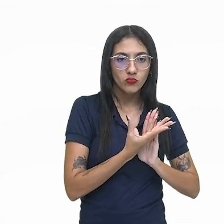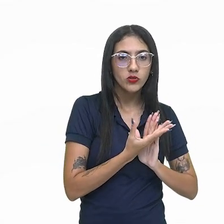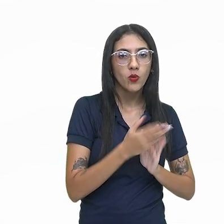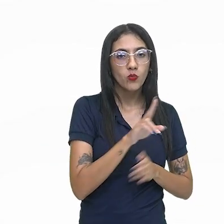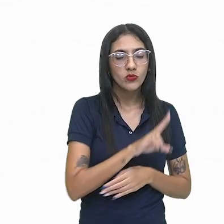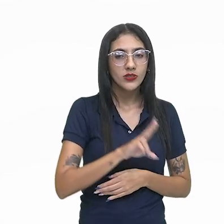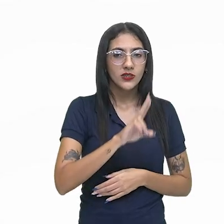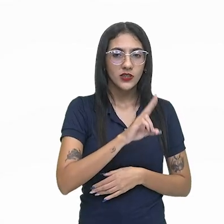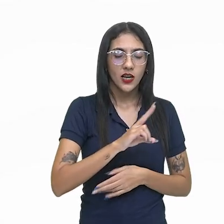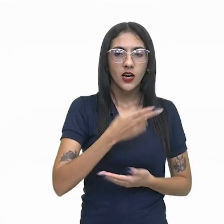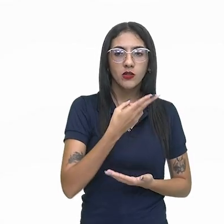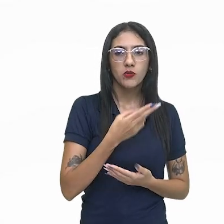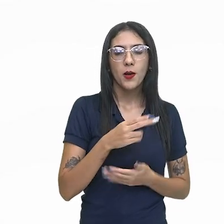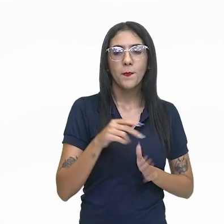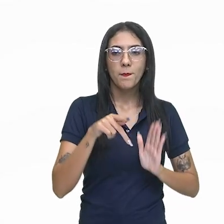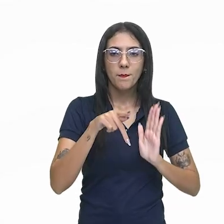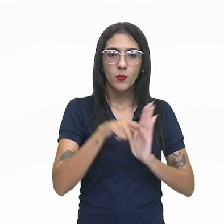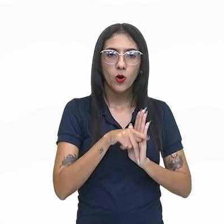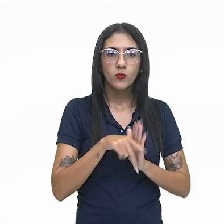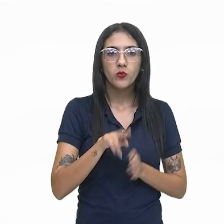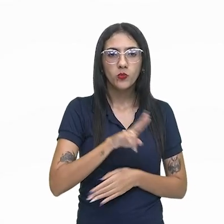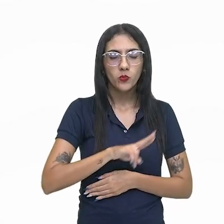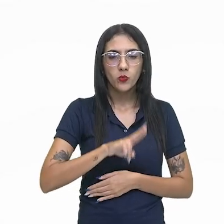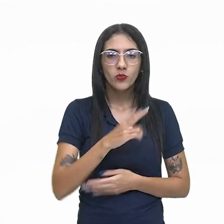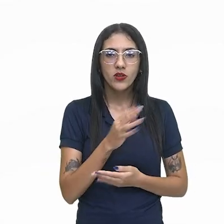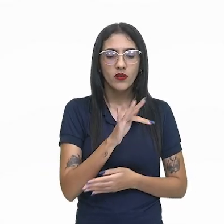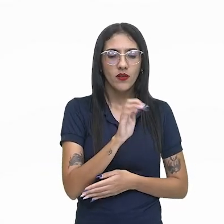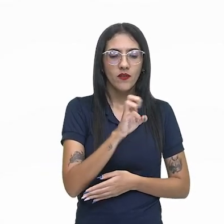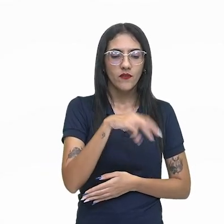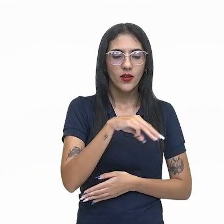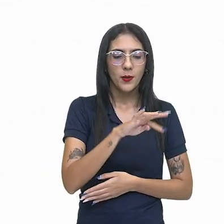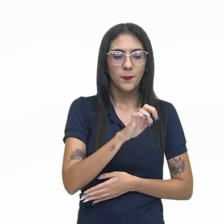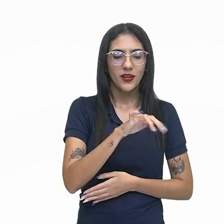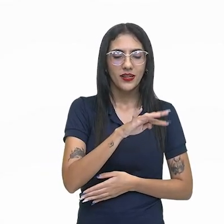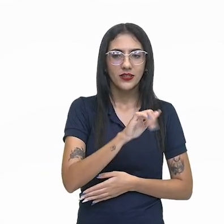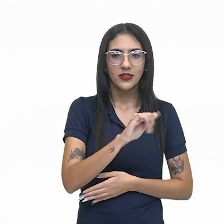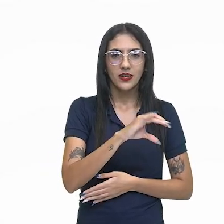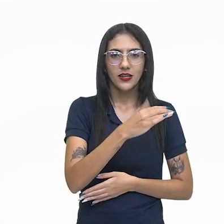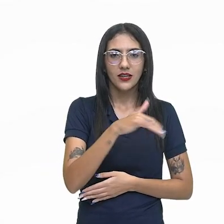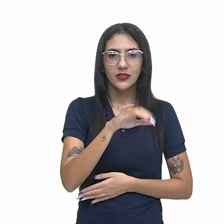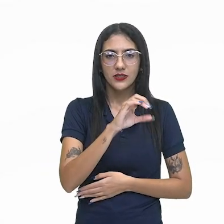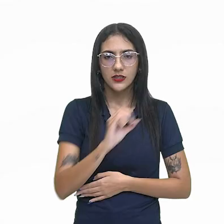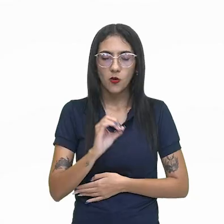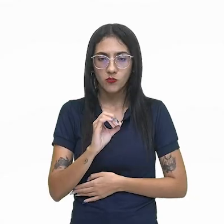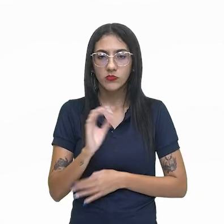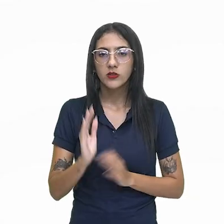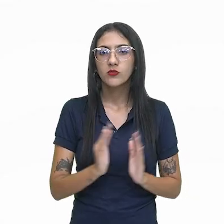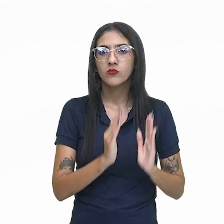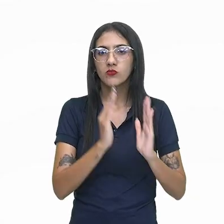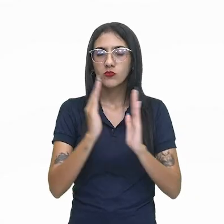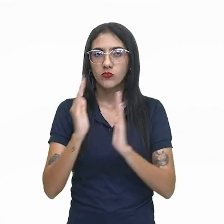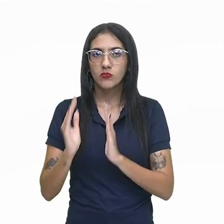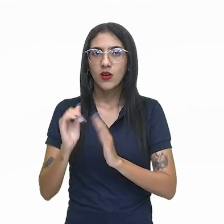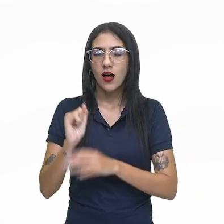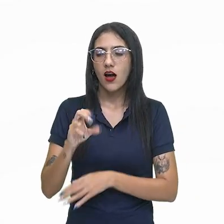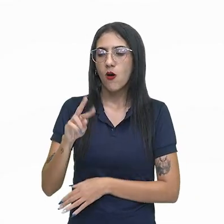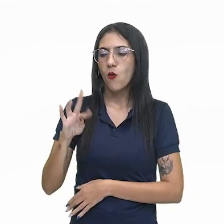através do processo de fermentação, né? E na hipótese